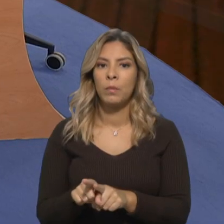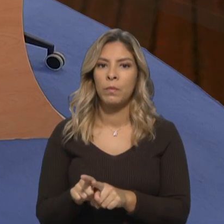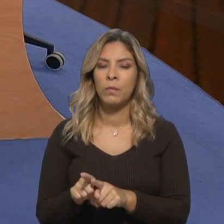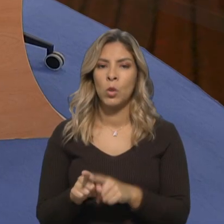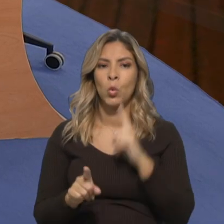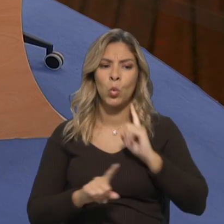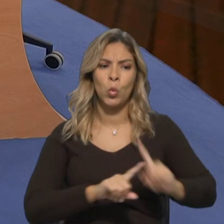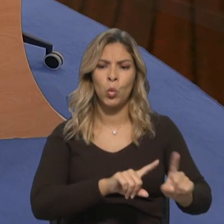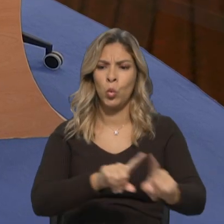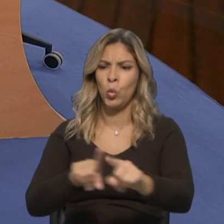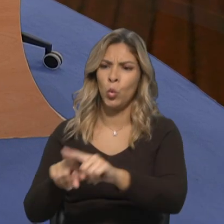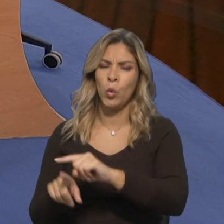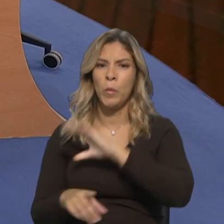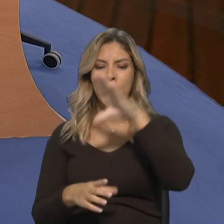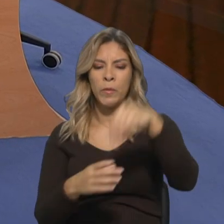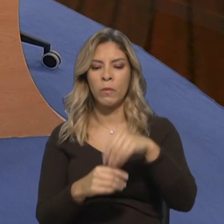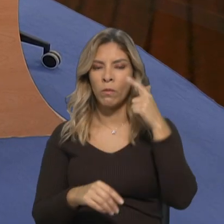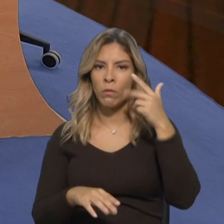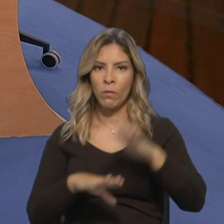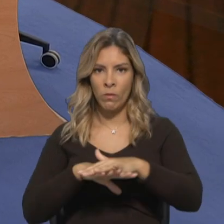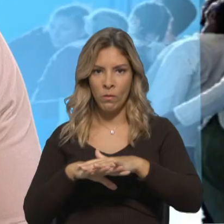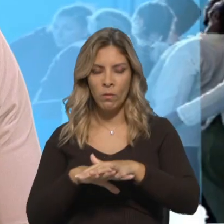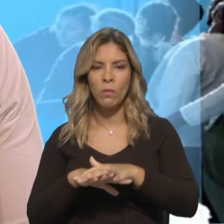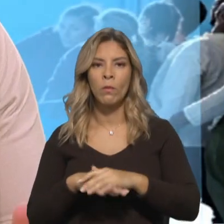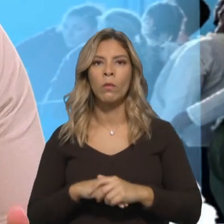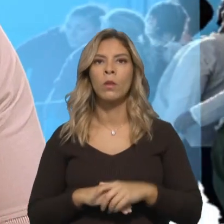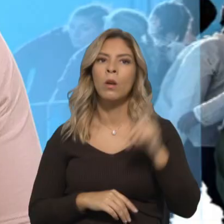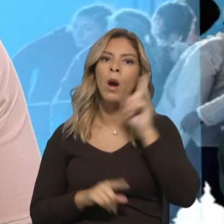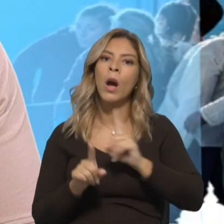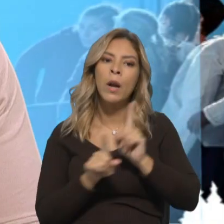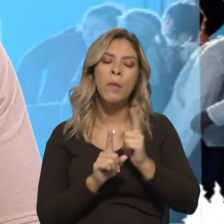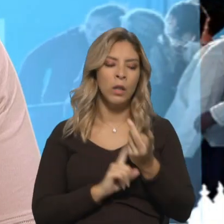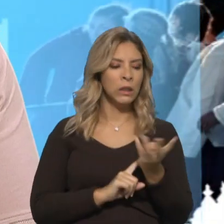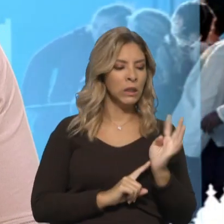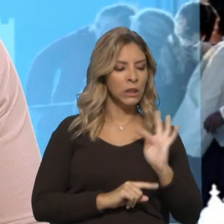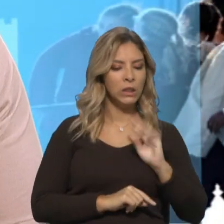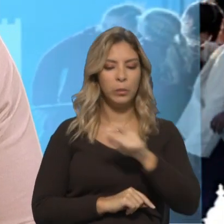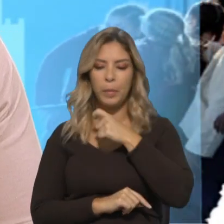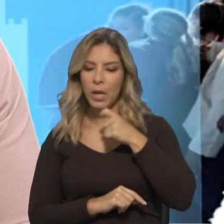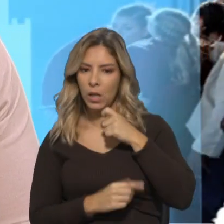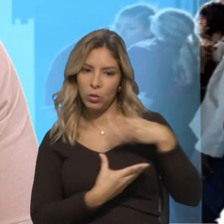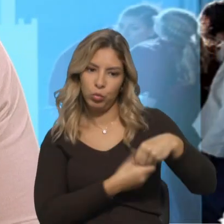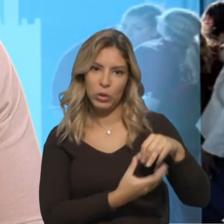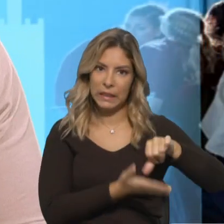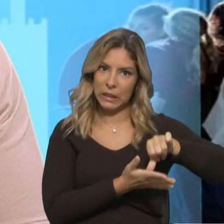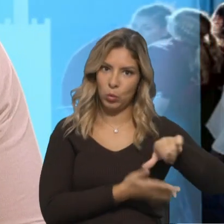multinacionalidades que existe no próprio bairro do Zambujal e colaboramos também com as irmãs e com os padres num centro que existe lá.